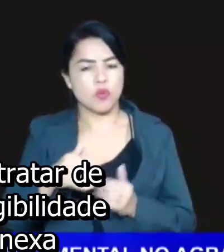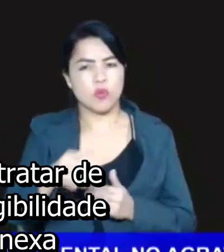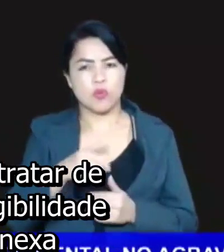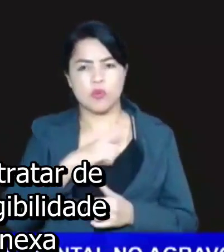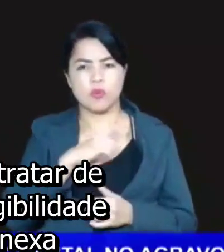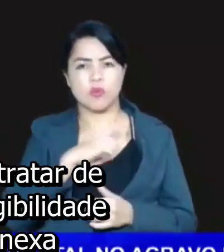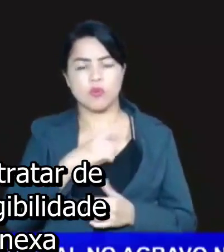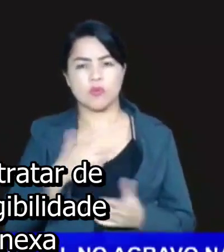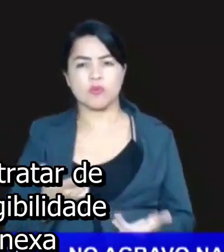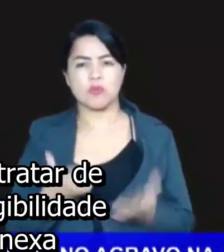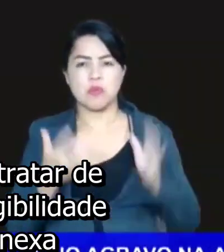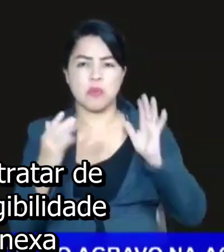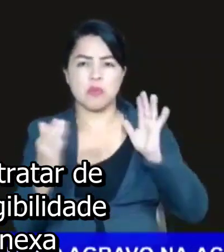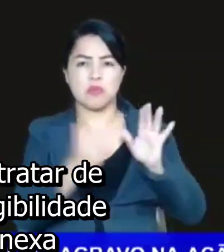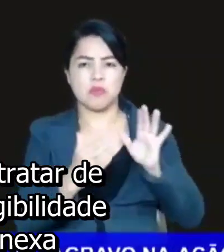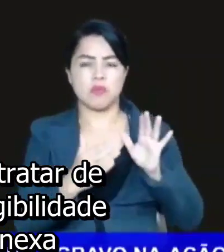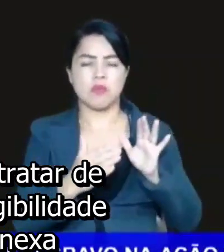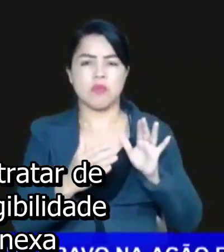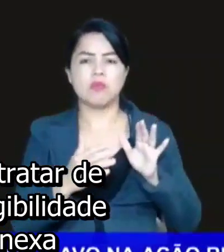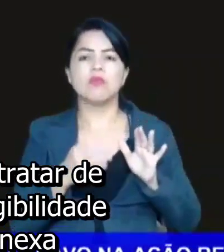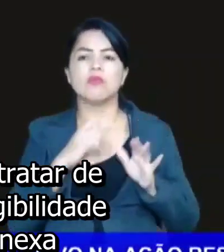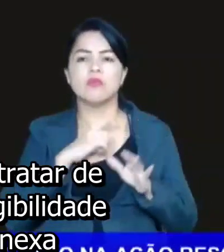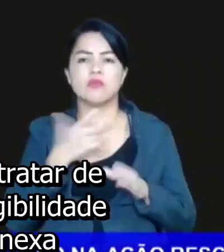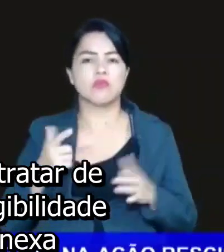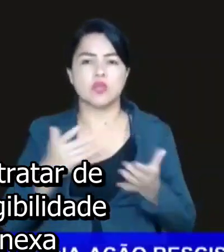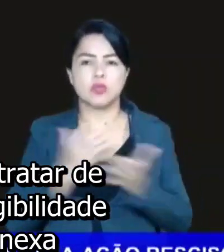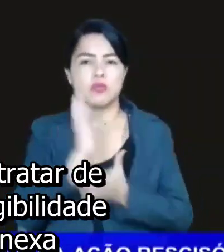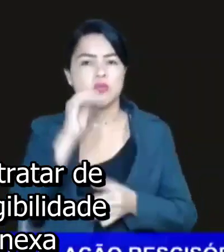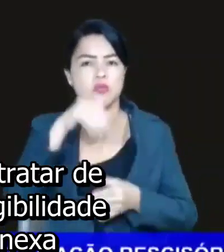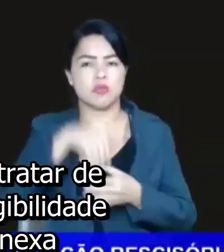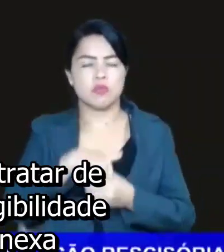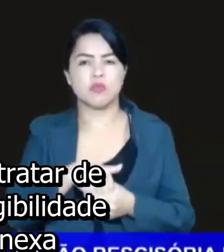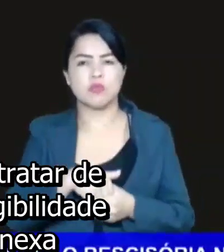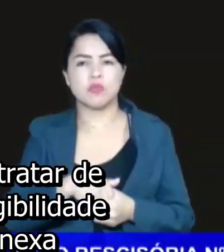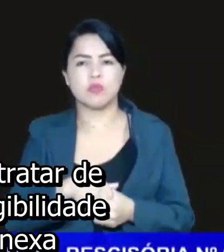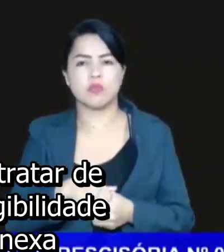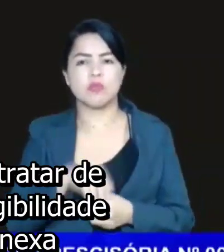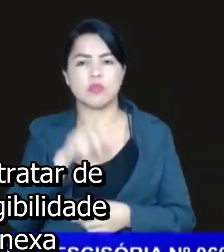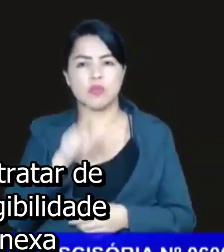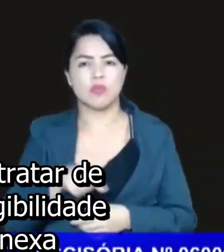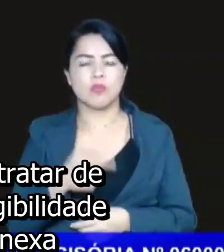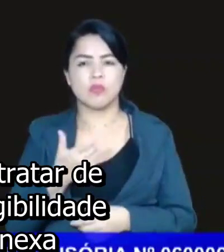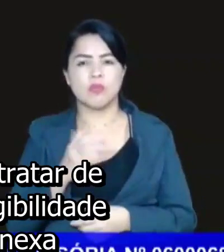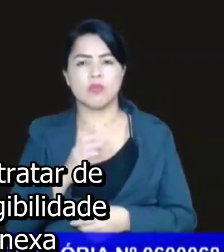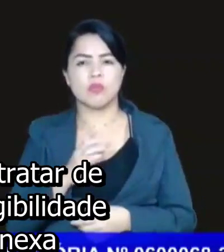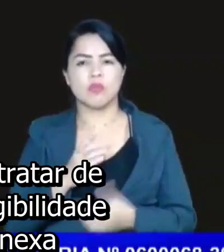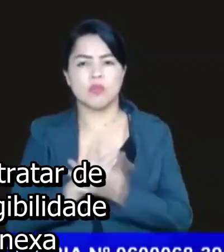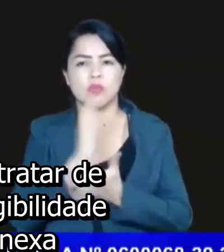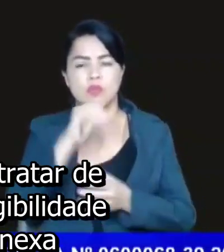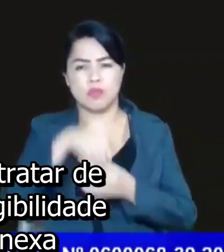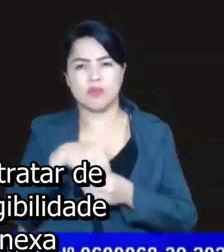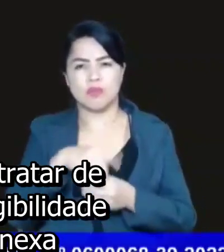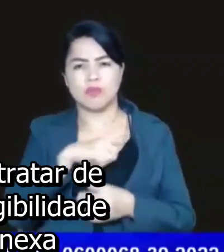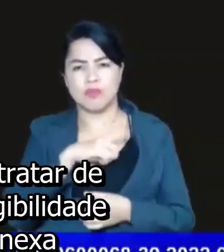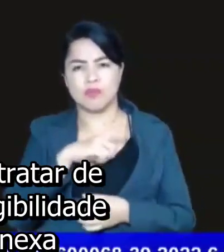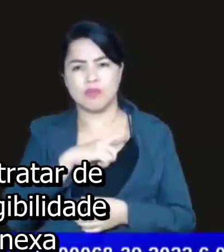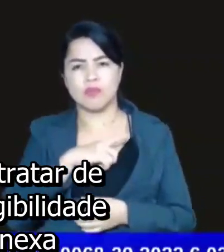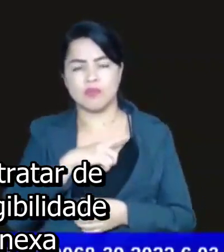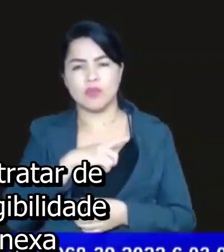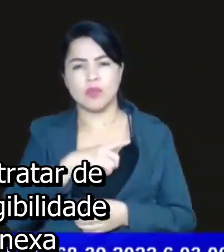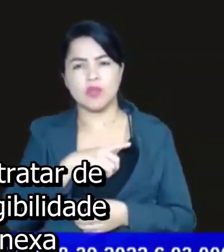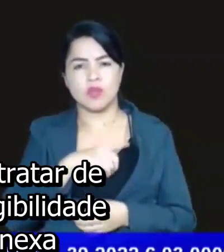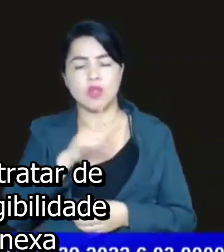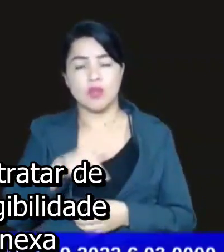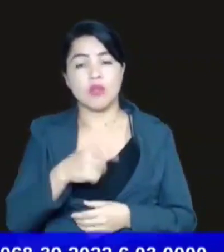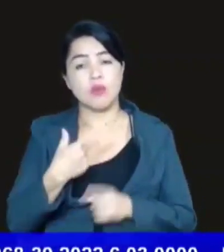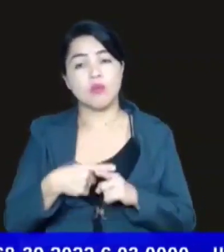uma decisão que enfrenta a inelegibilidade. A inelegibilidade é uma questão anexa, é uma